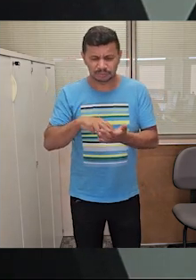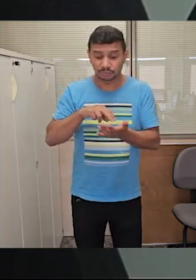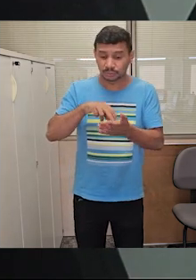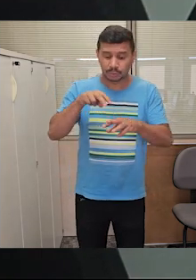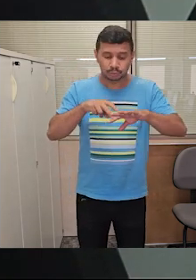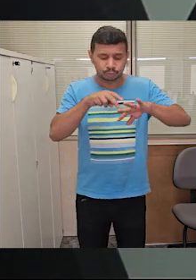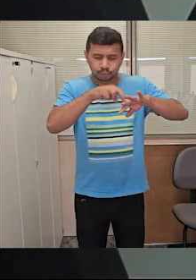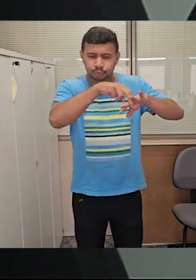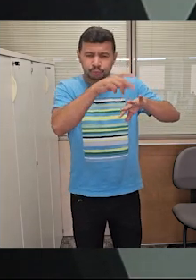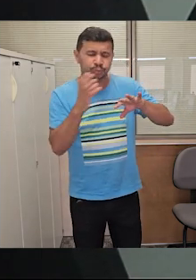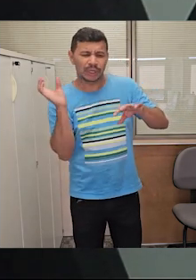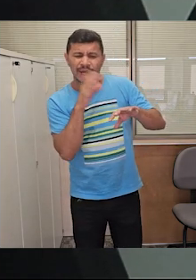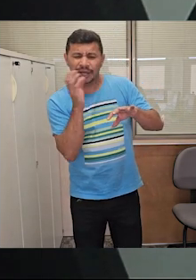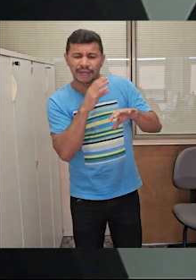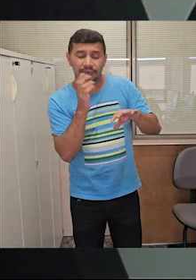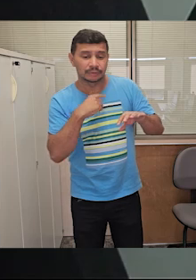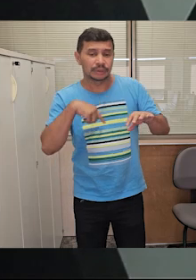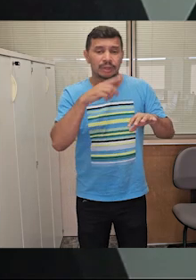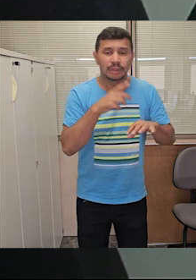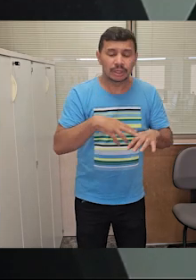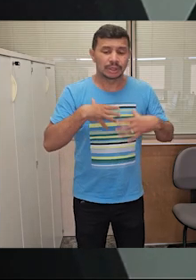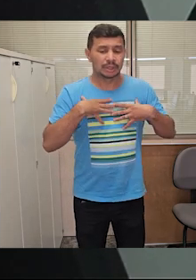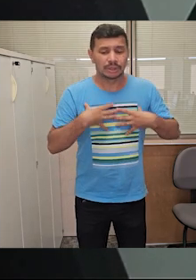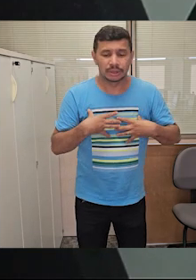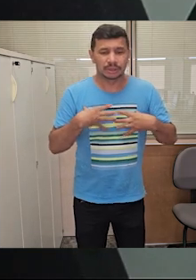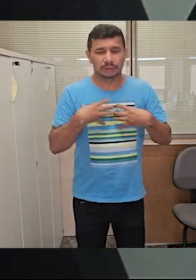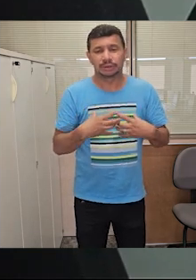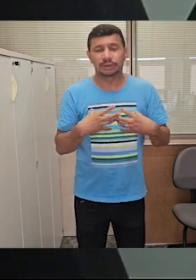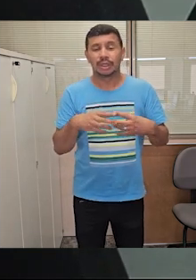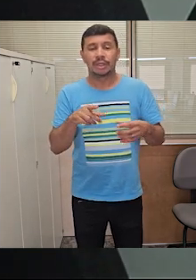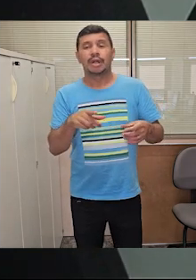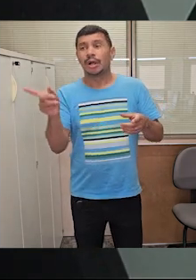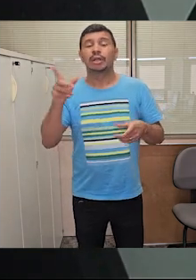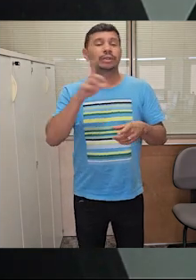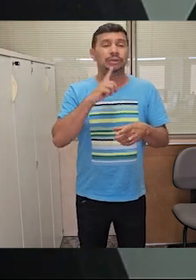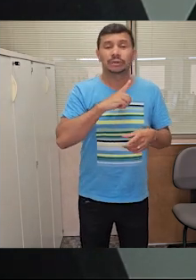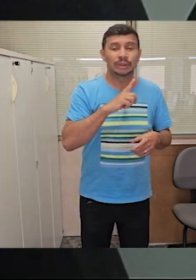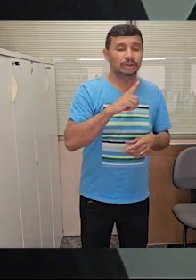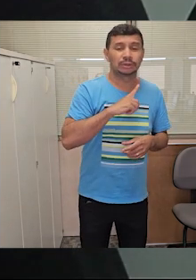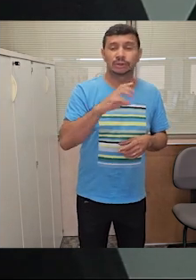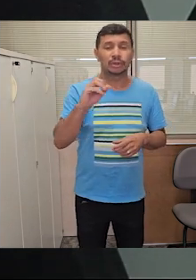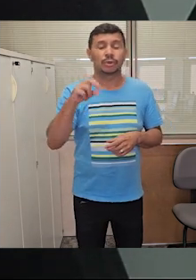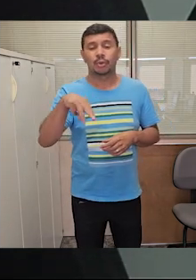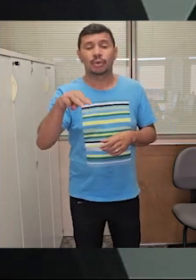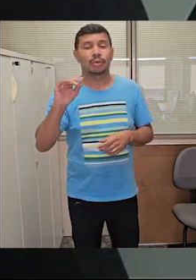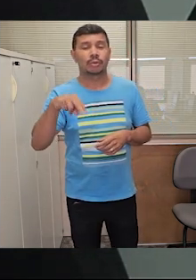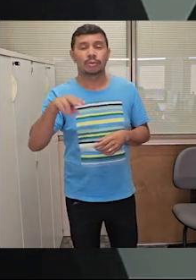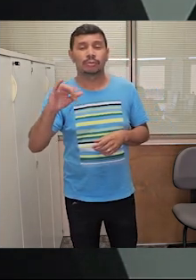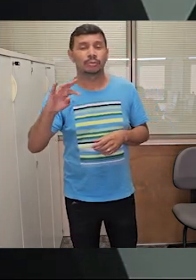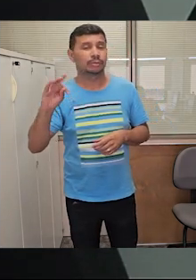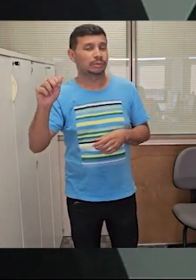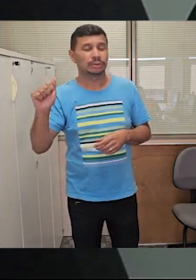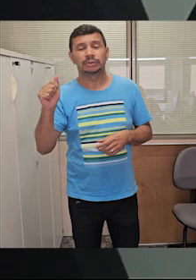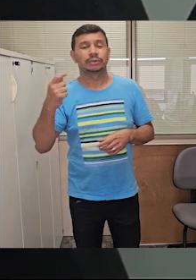sobe correndo a escada e chega lá toda esbaforida. Tem algum comunista aí? Tem algum comunista aí? Se